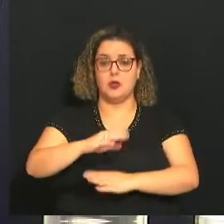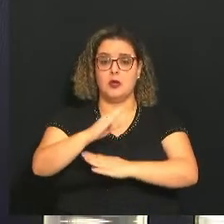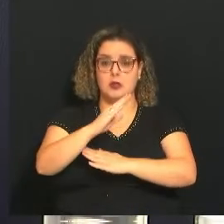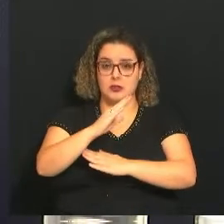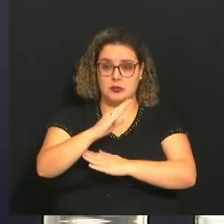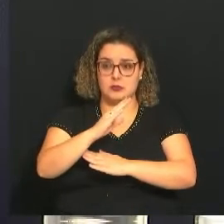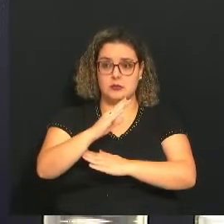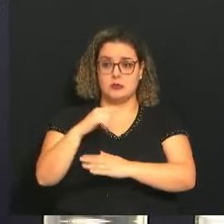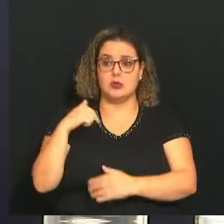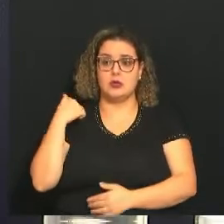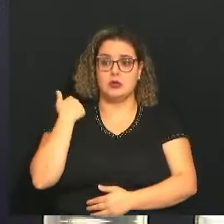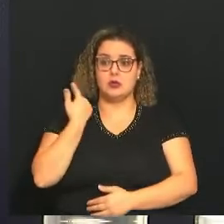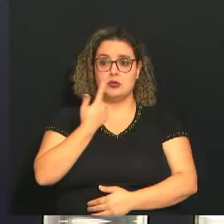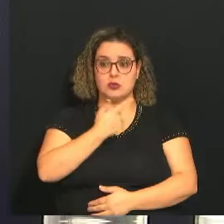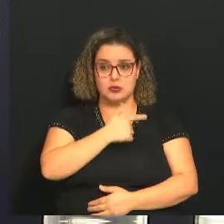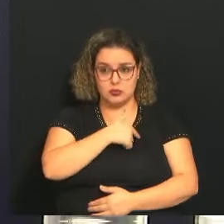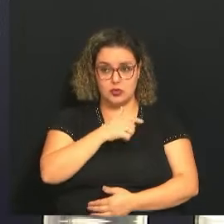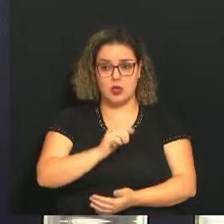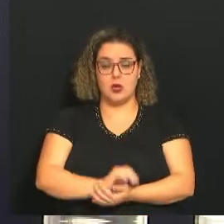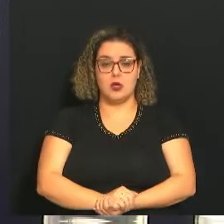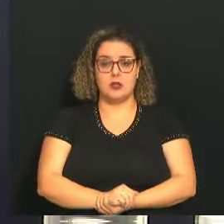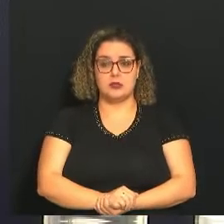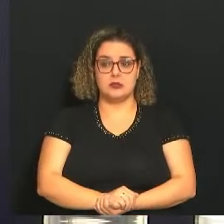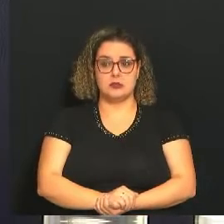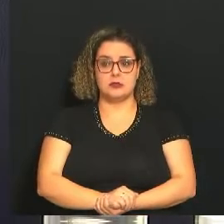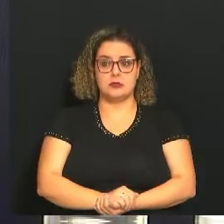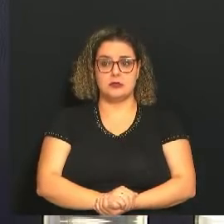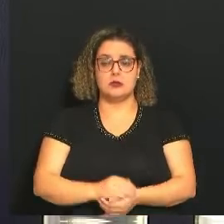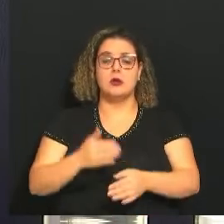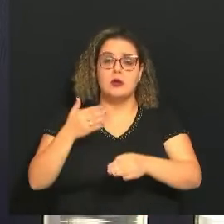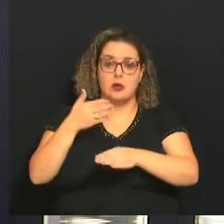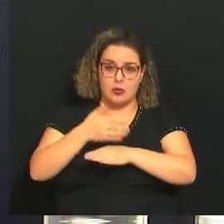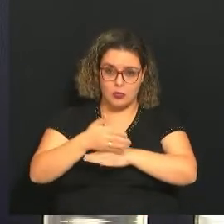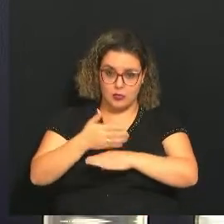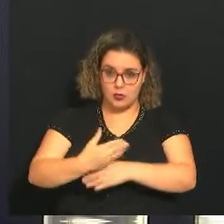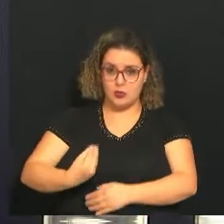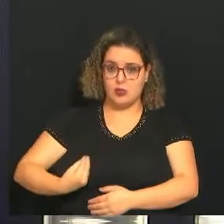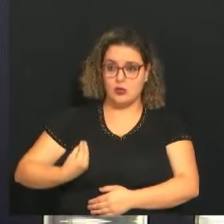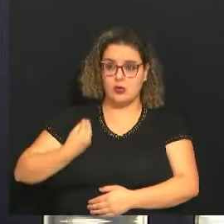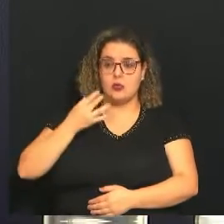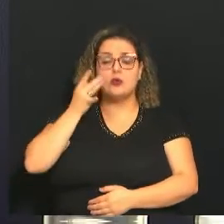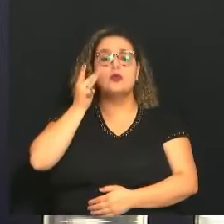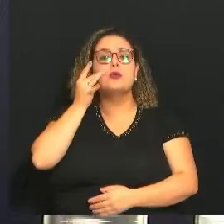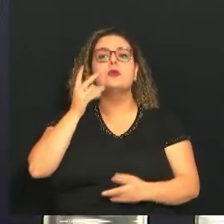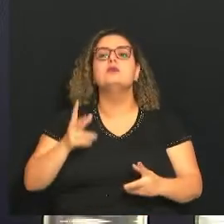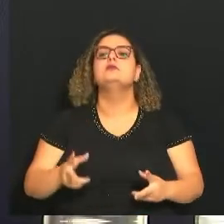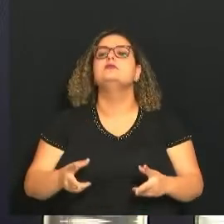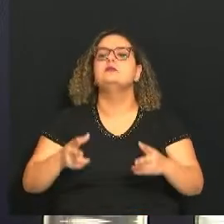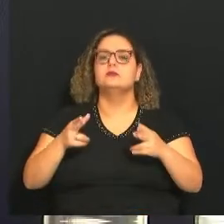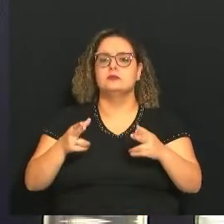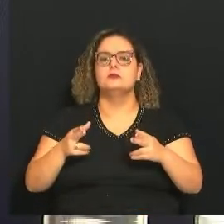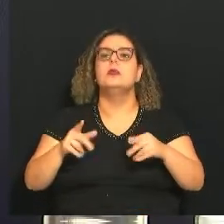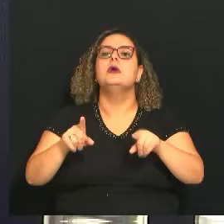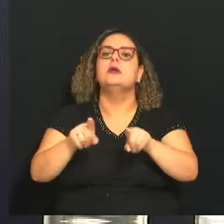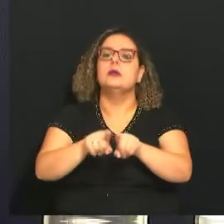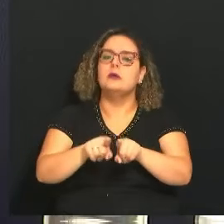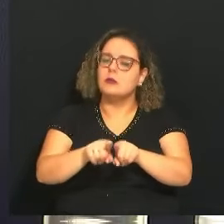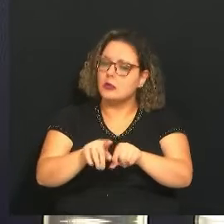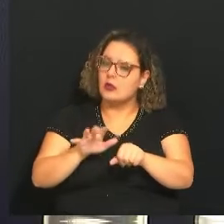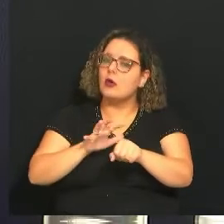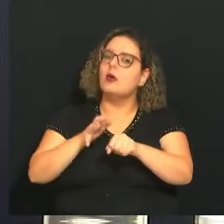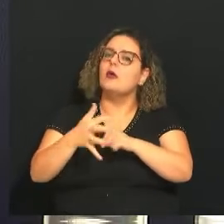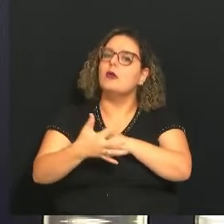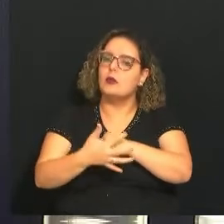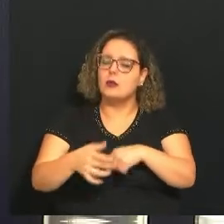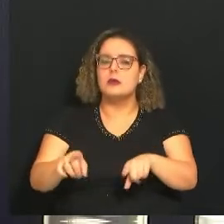nós estamos com a participação presencial aqui interditada, tanto devido à questão da